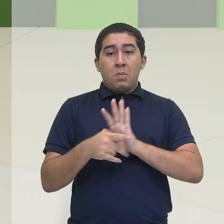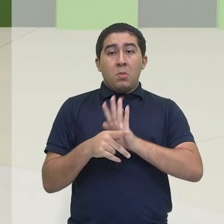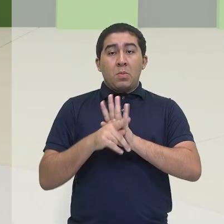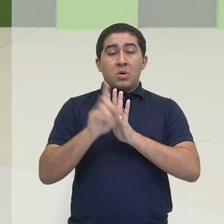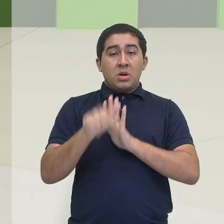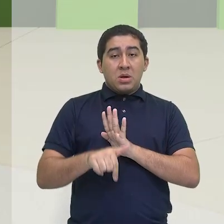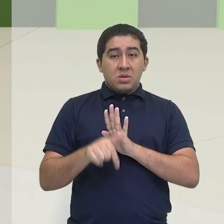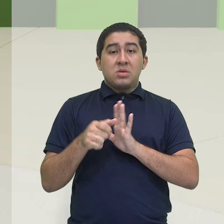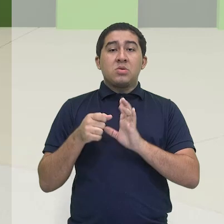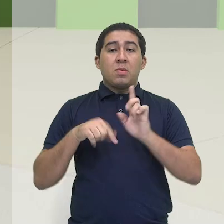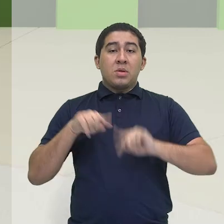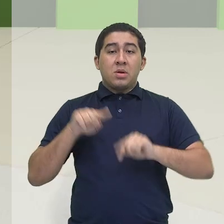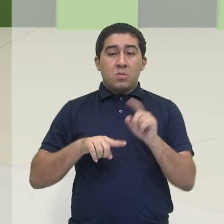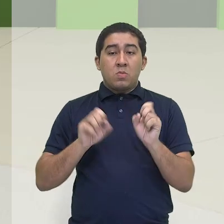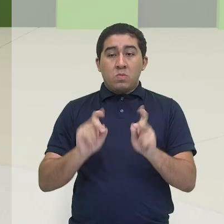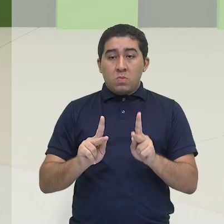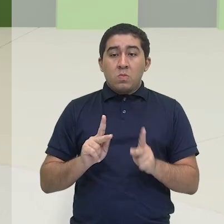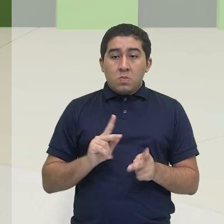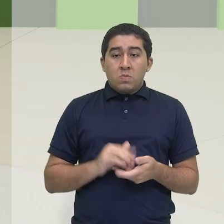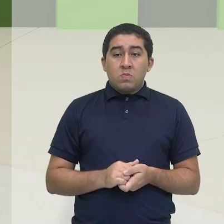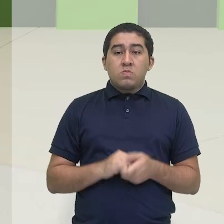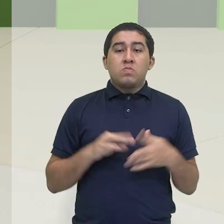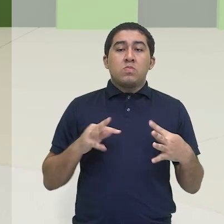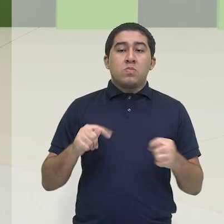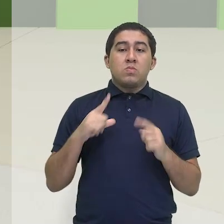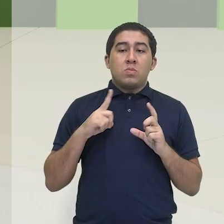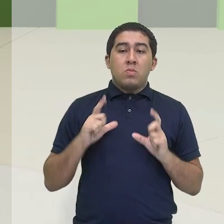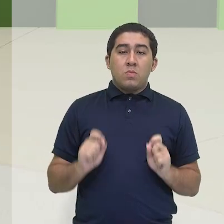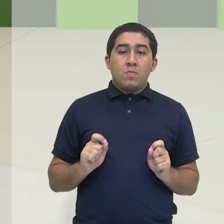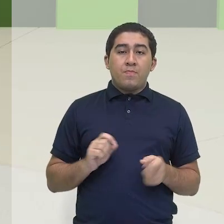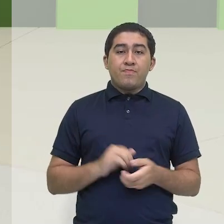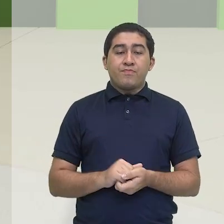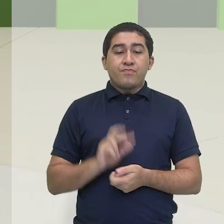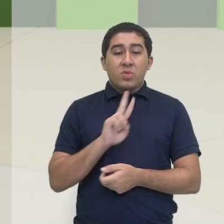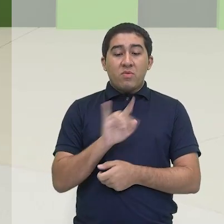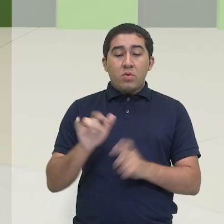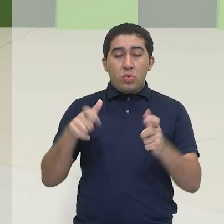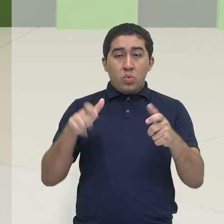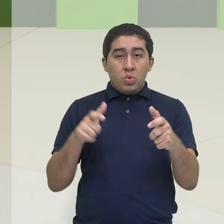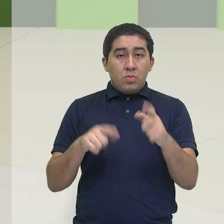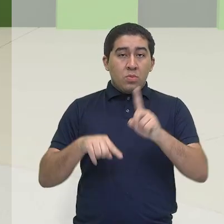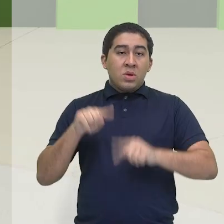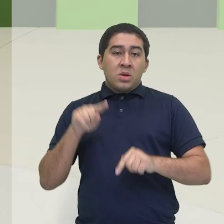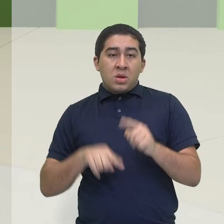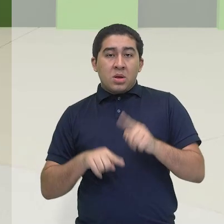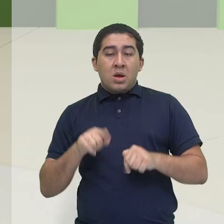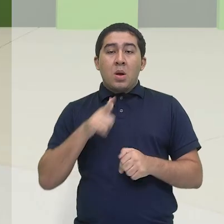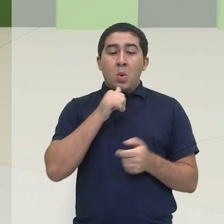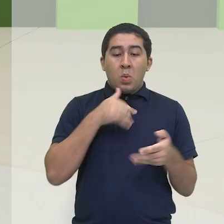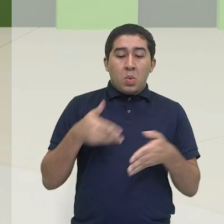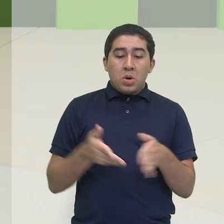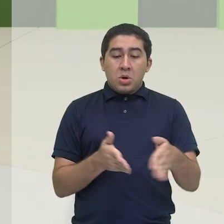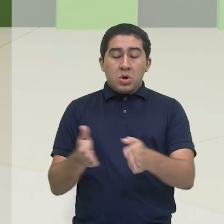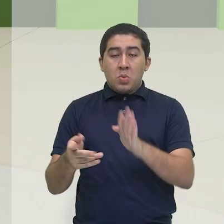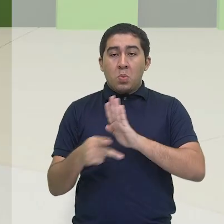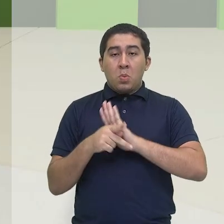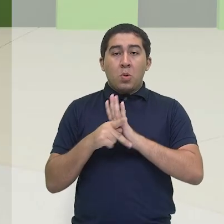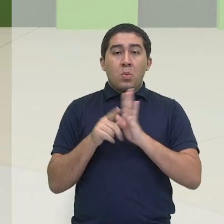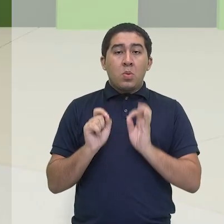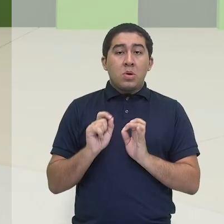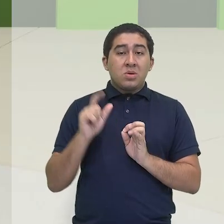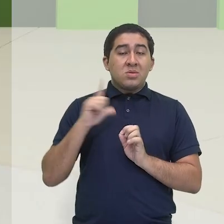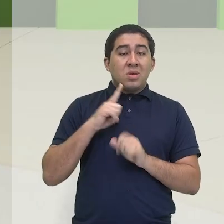físico-químicas desses materiais. Então, tudo que é lançado lá nos rios, mares e lagos